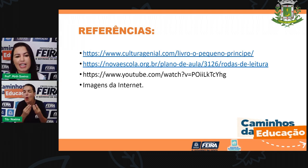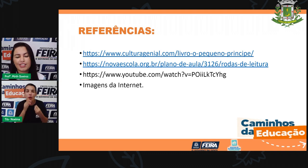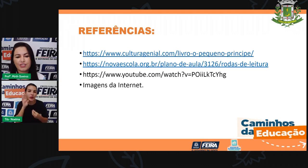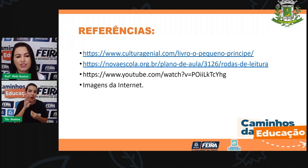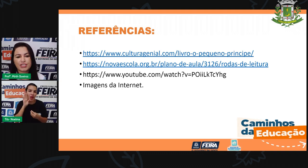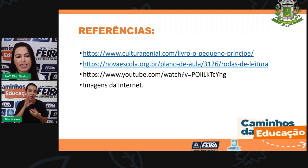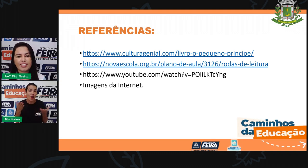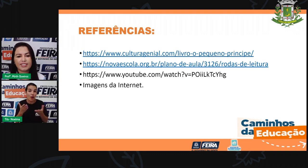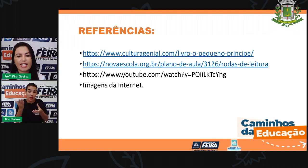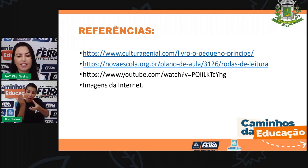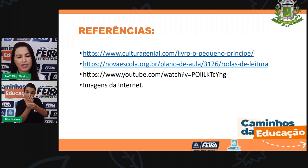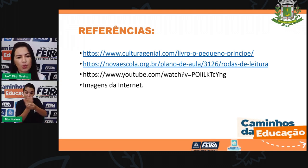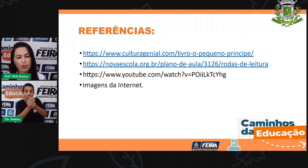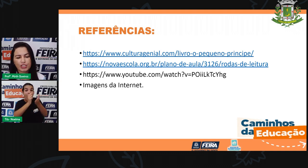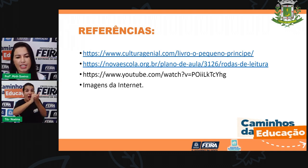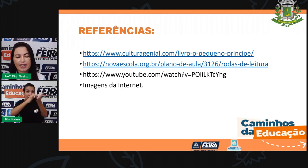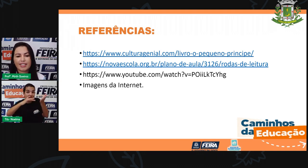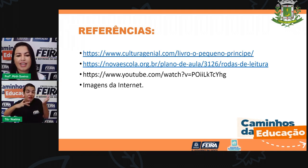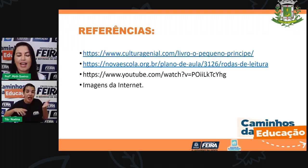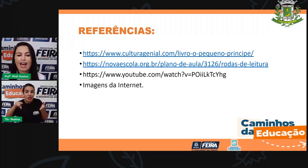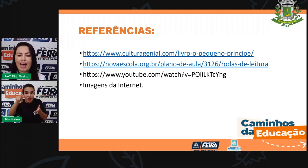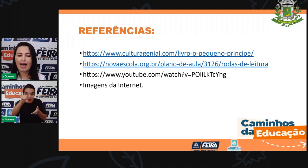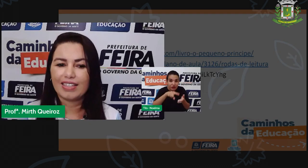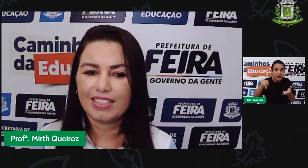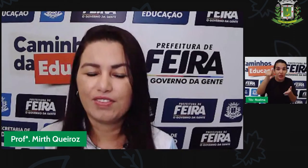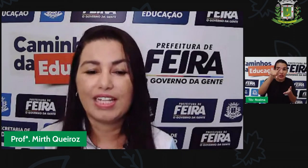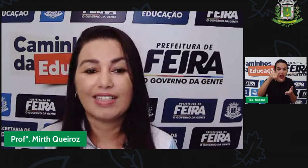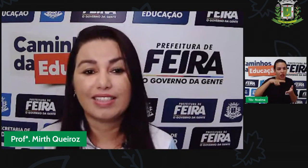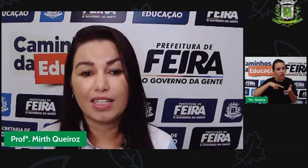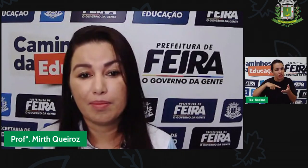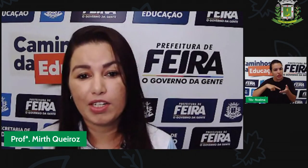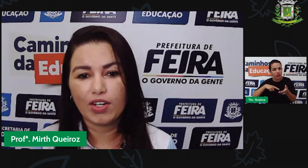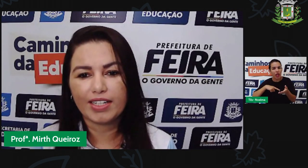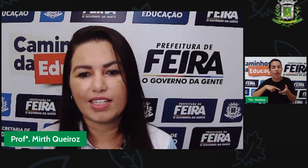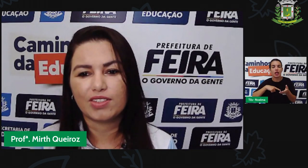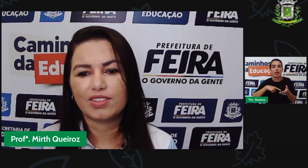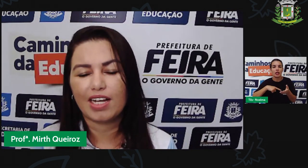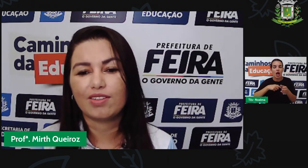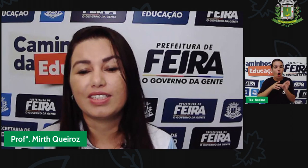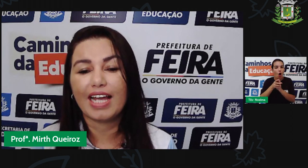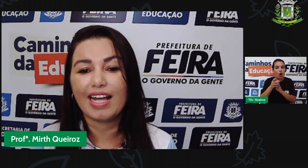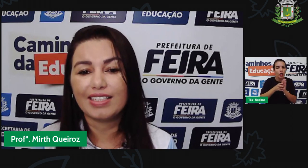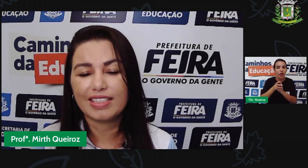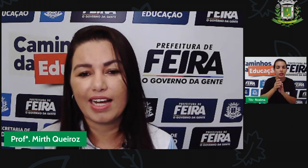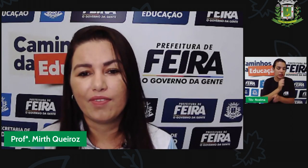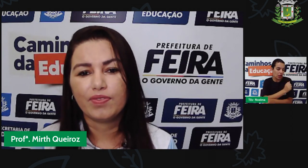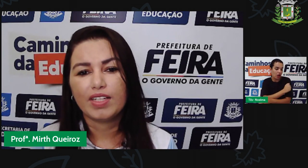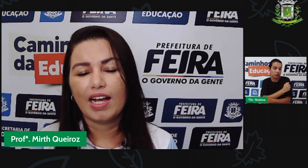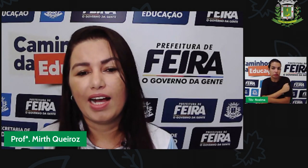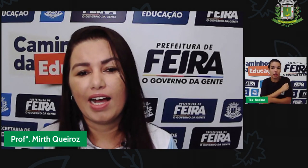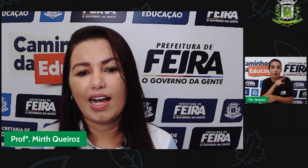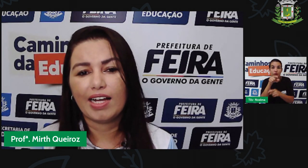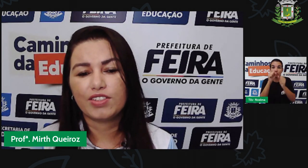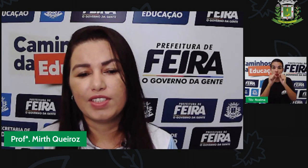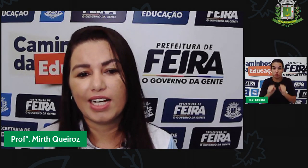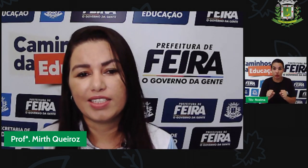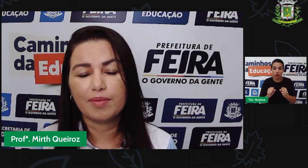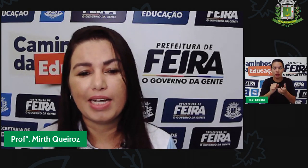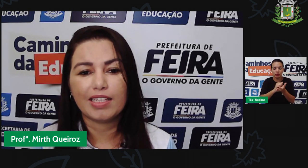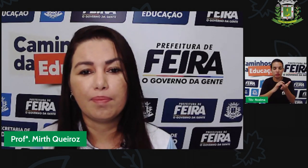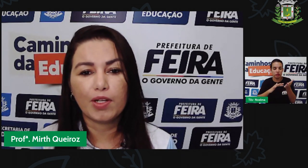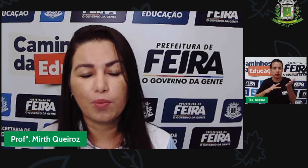bloco de atividades de vocês, né? Onde tem as atividades e também orientação dos alunos e realizar a